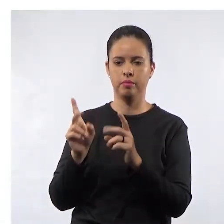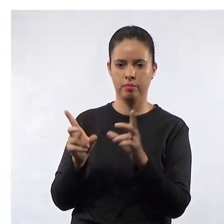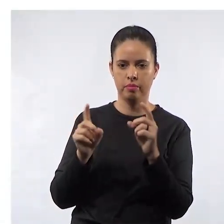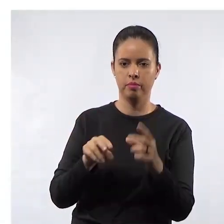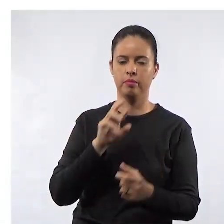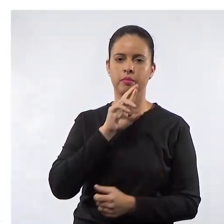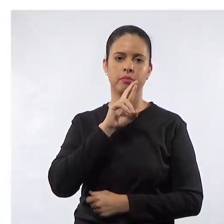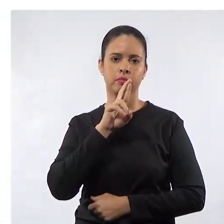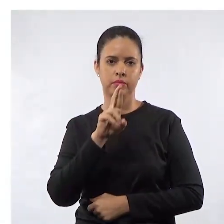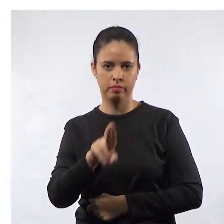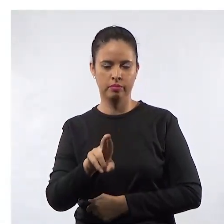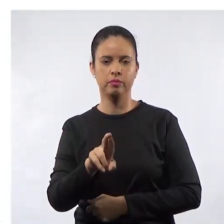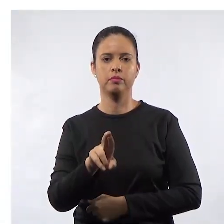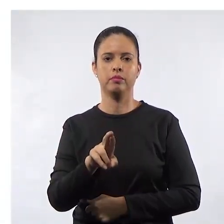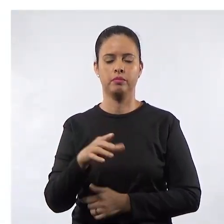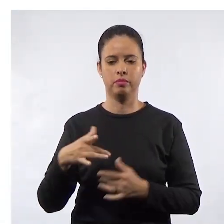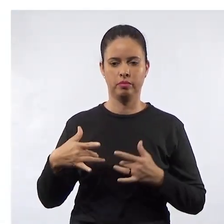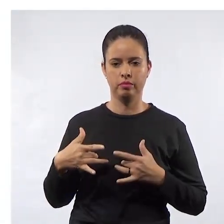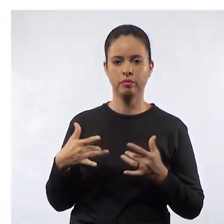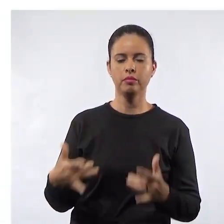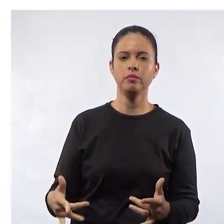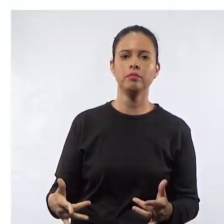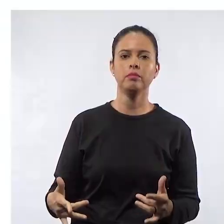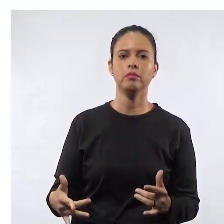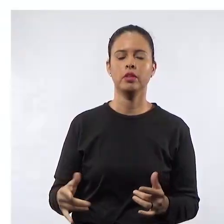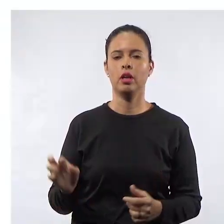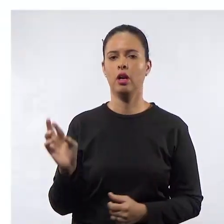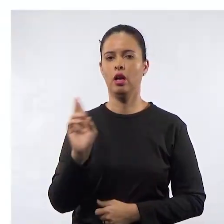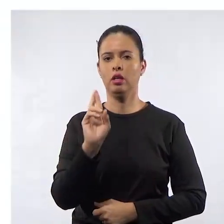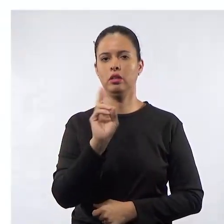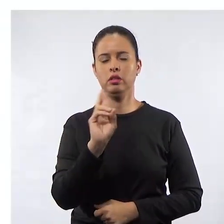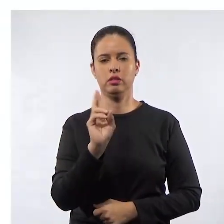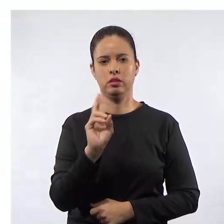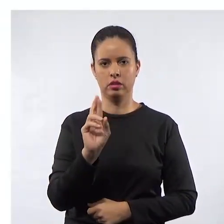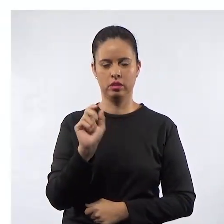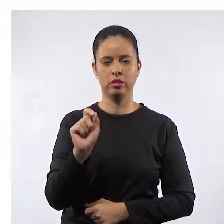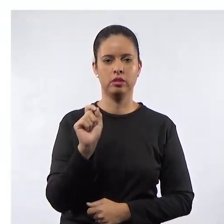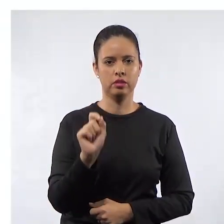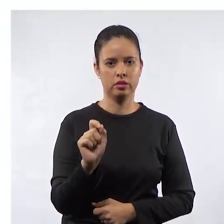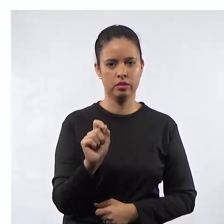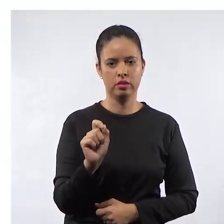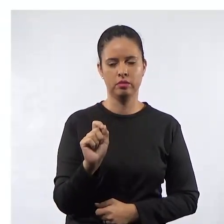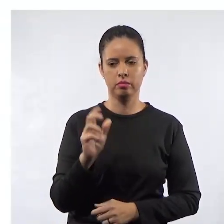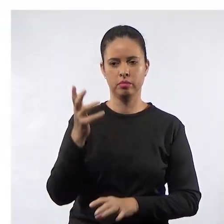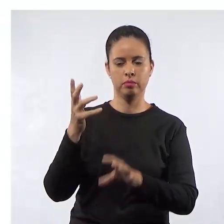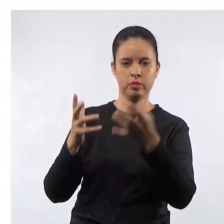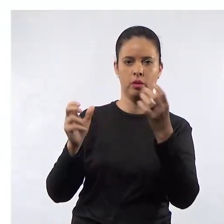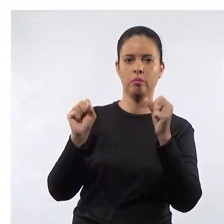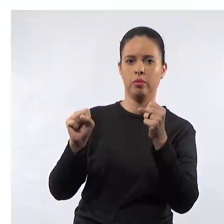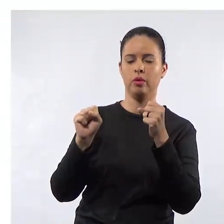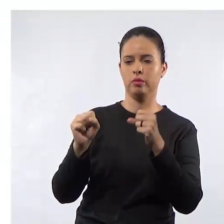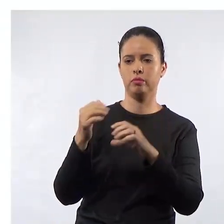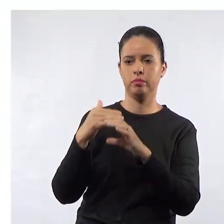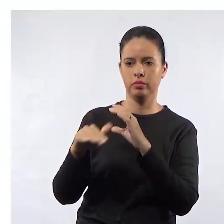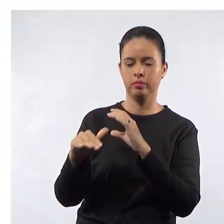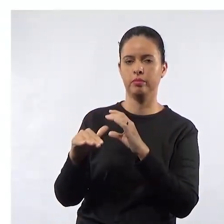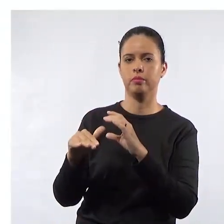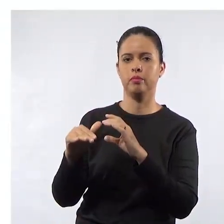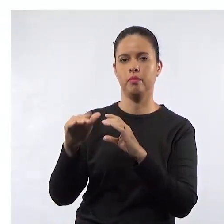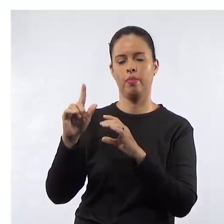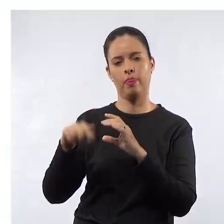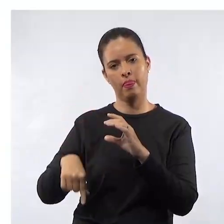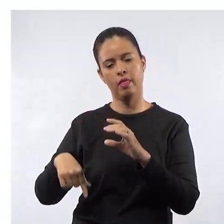comerciante responderá de forma solidária, ou seja, quem está se sentindo vítima da situação pode ali estar demandando